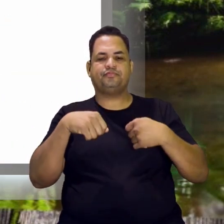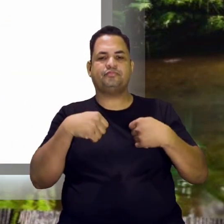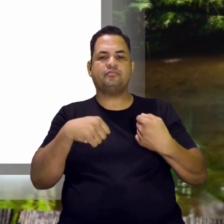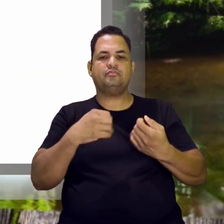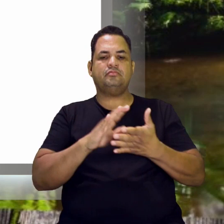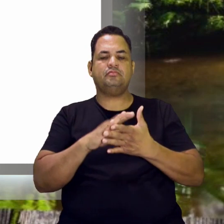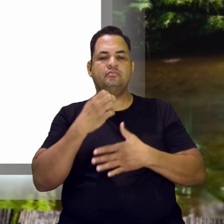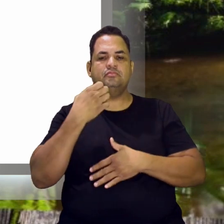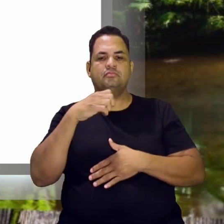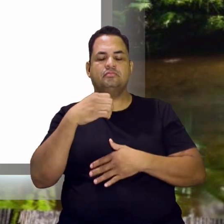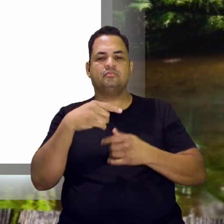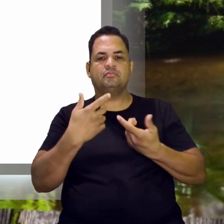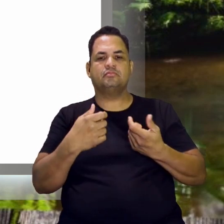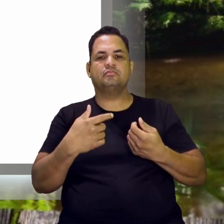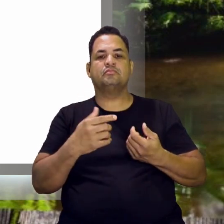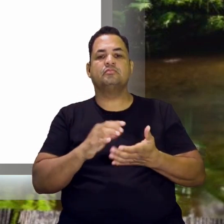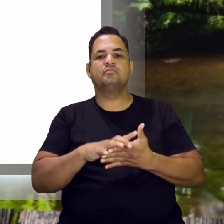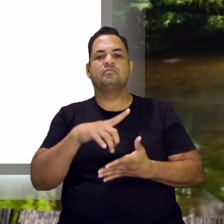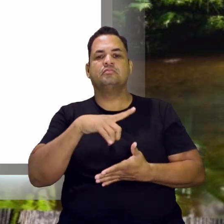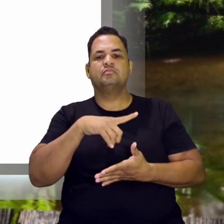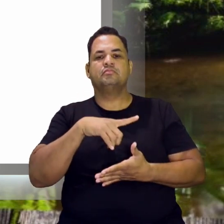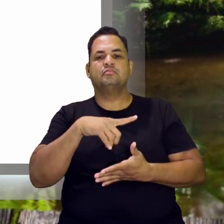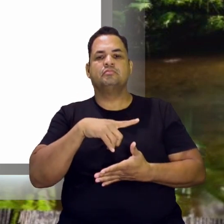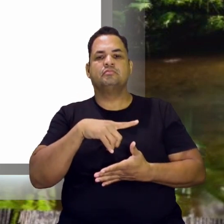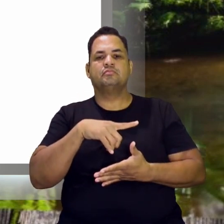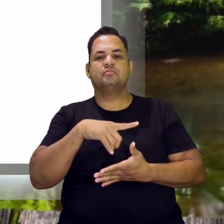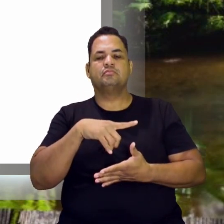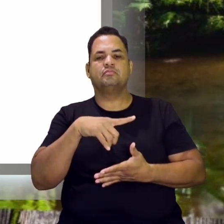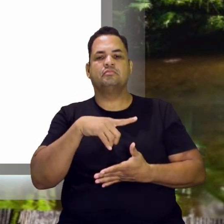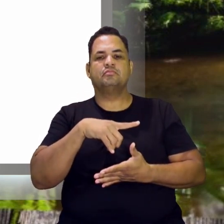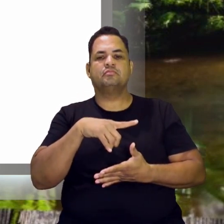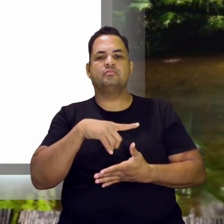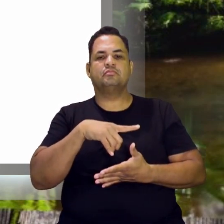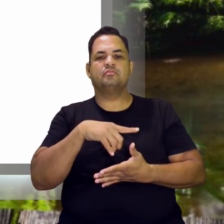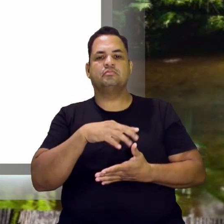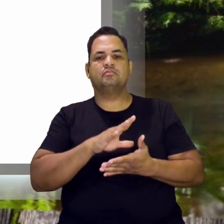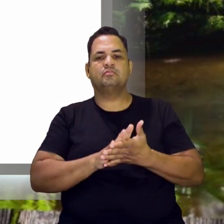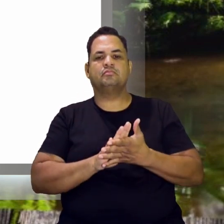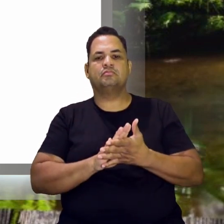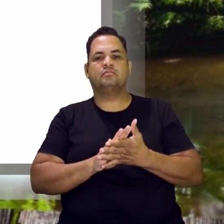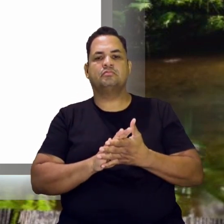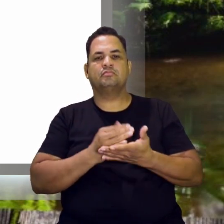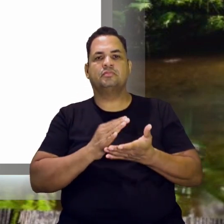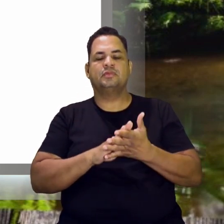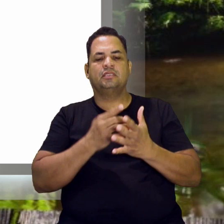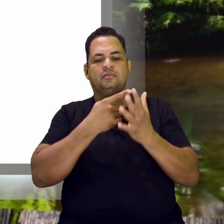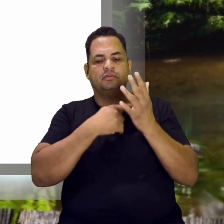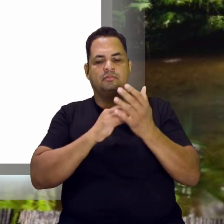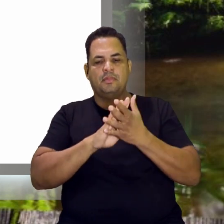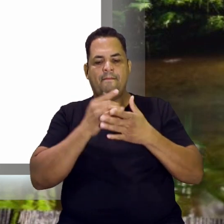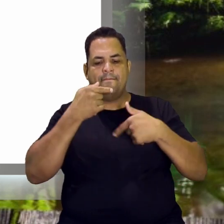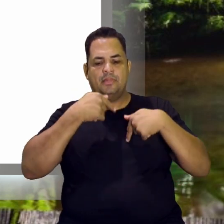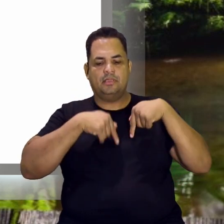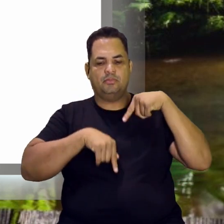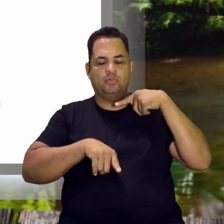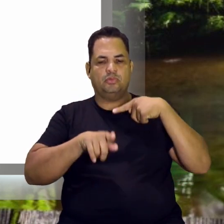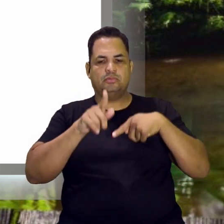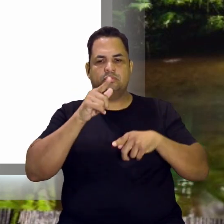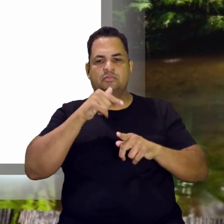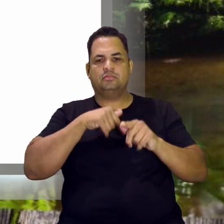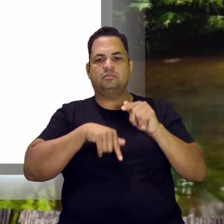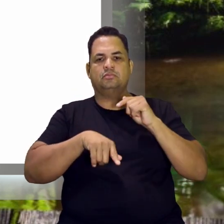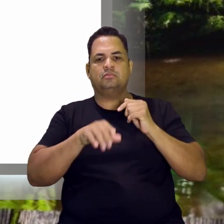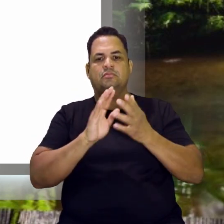precisamos de energia. Para isso, nós contamos, né, com chamadas vias metabólicas. O que são essas vias